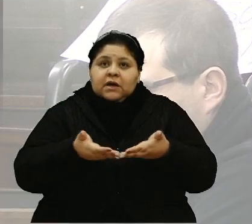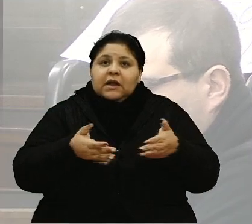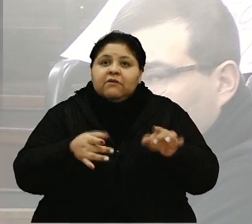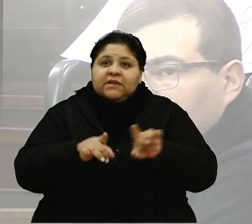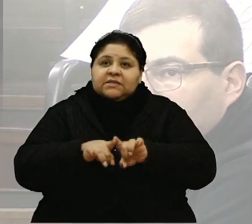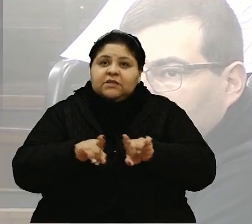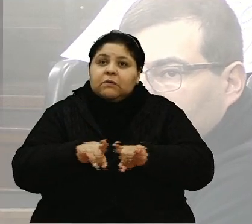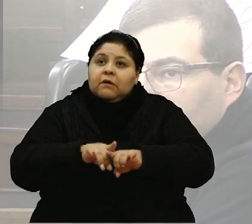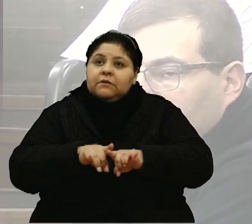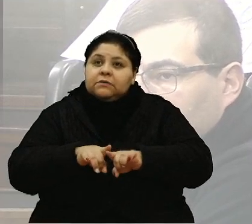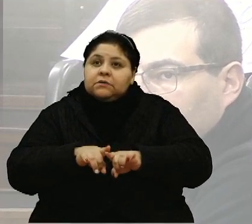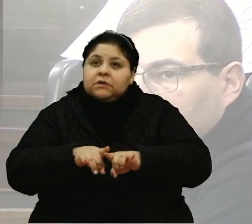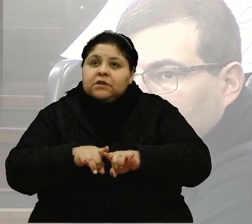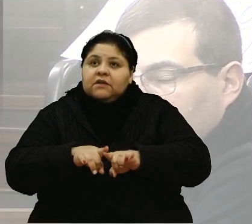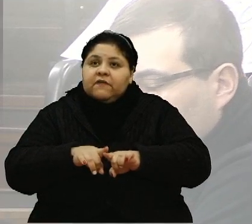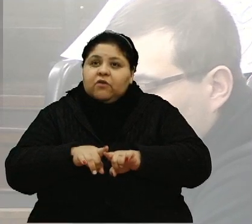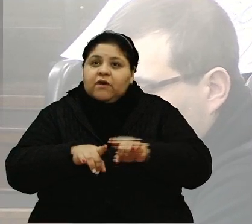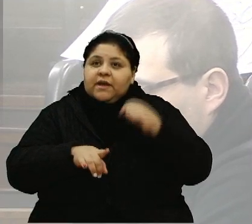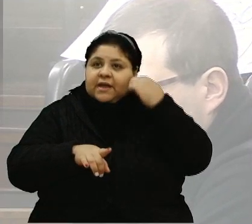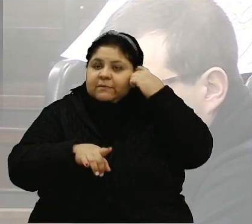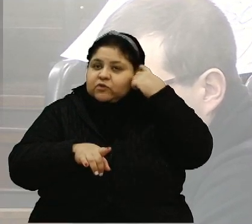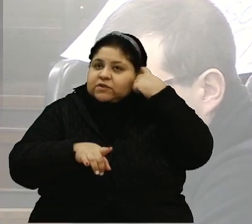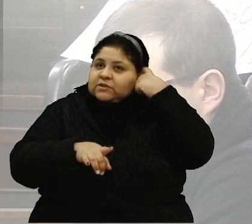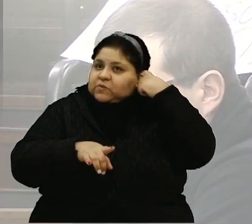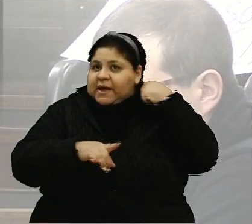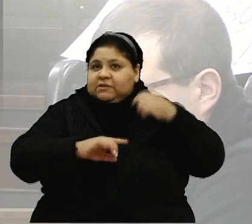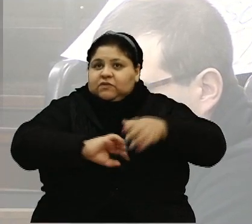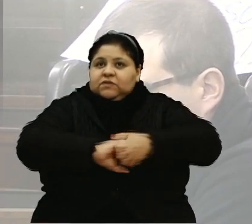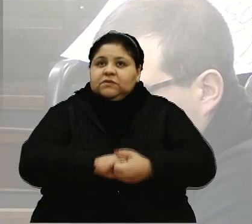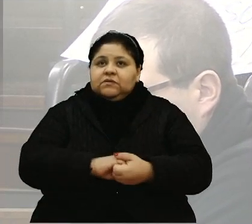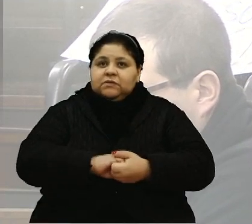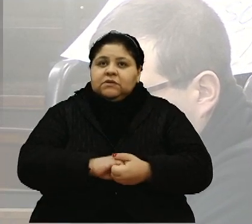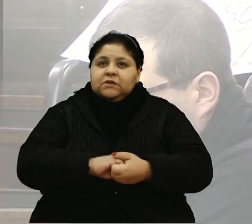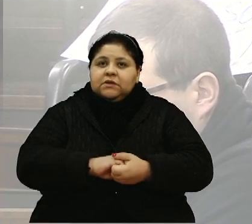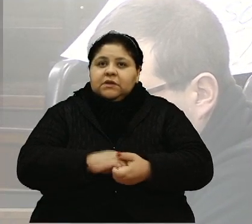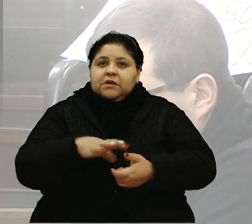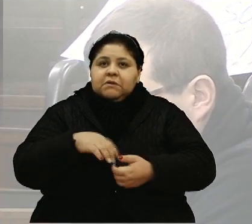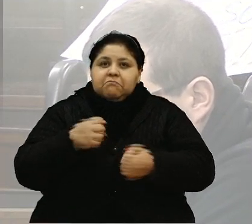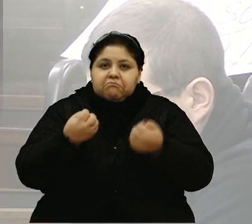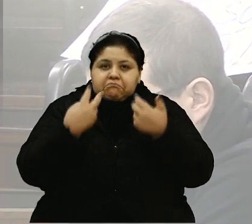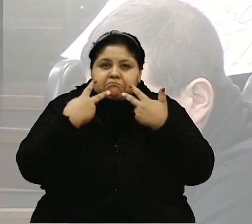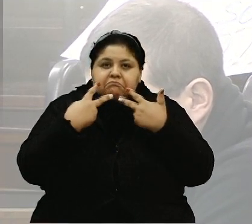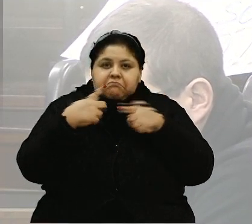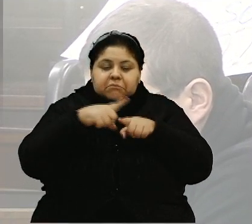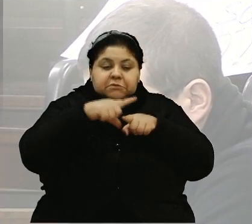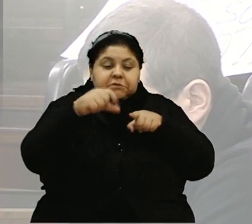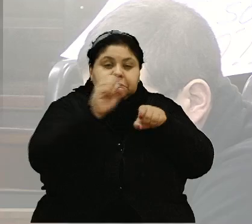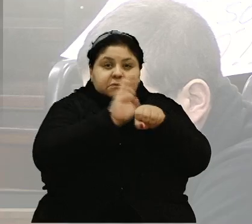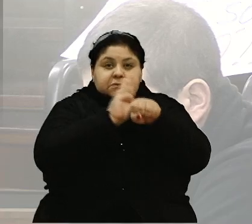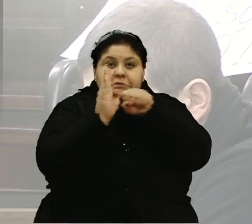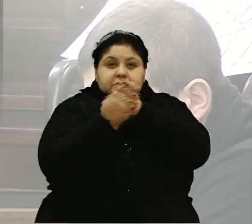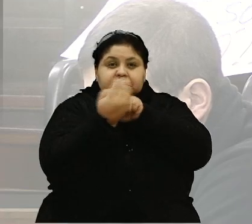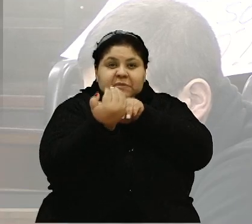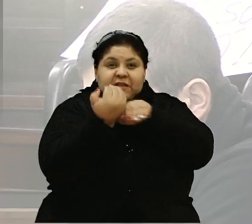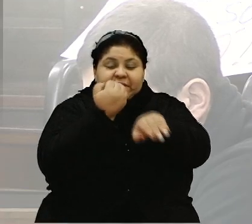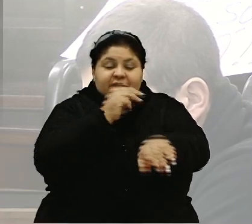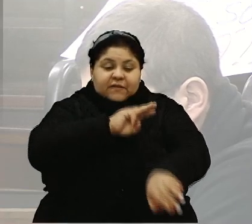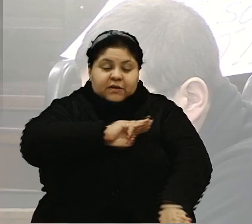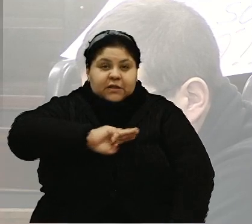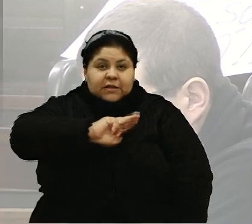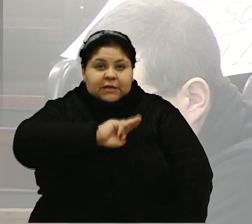impressão que eu vivo é de que nós estávamos... quem sai do Planalto pela Avenida Marco Polo, entrando